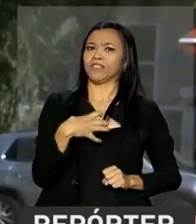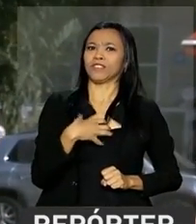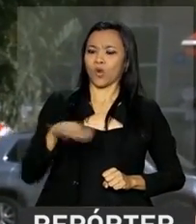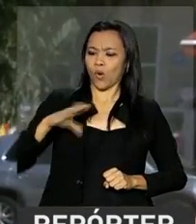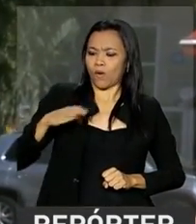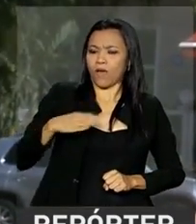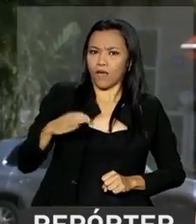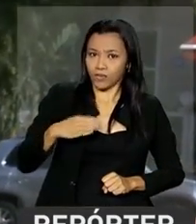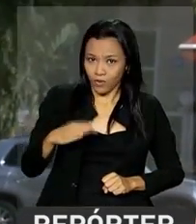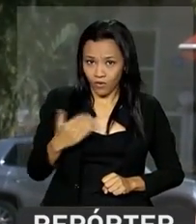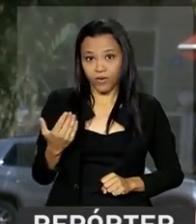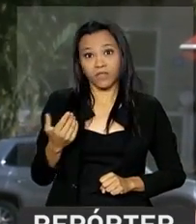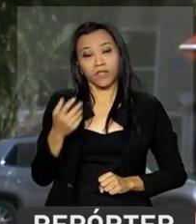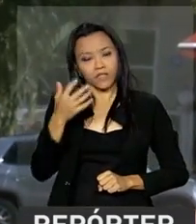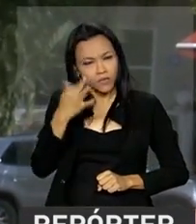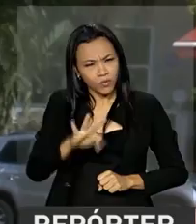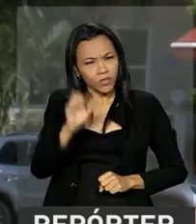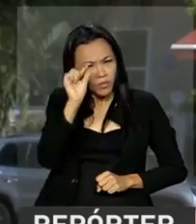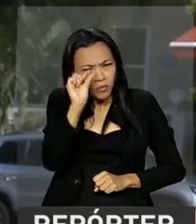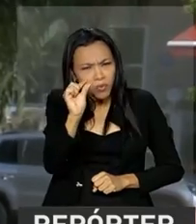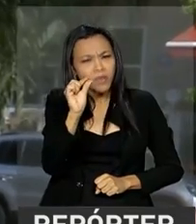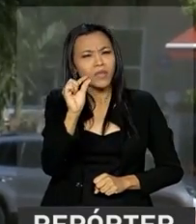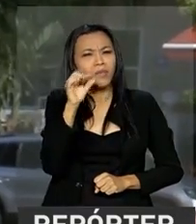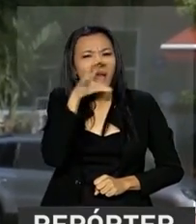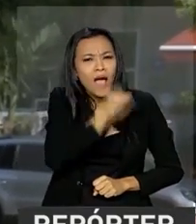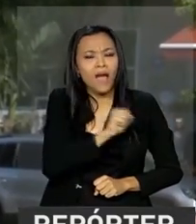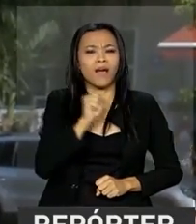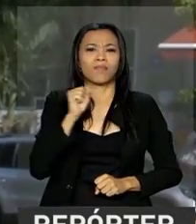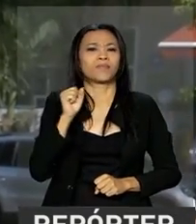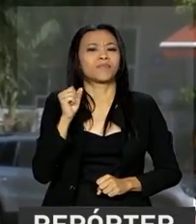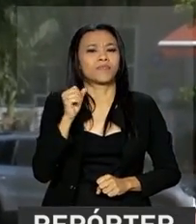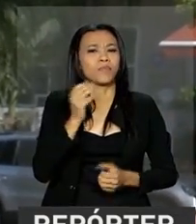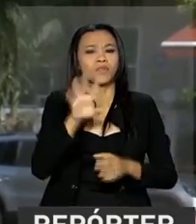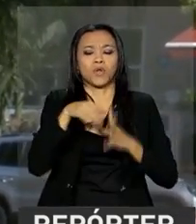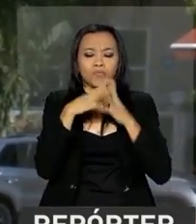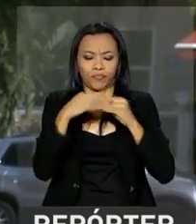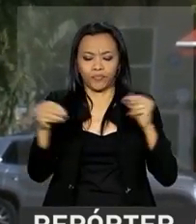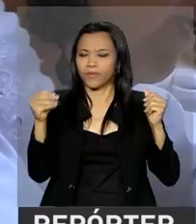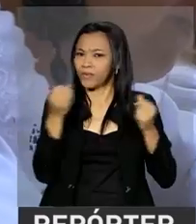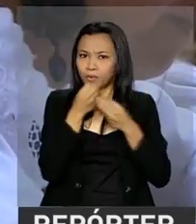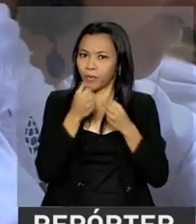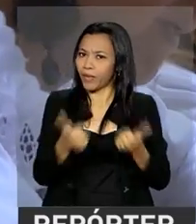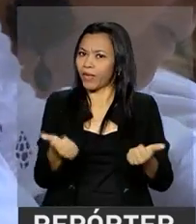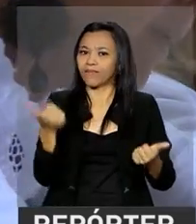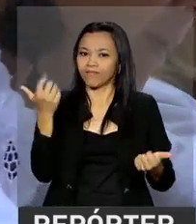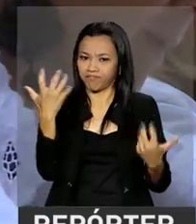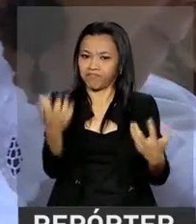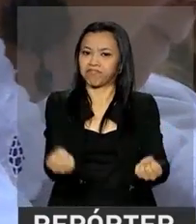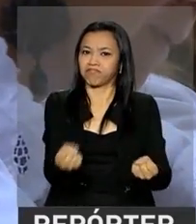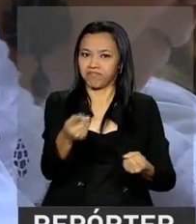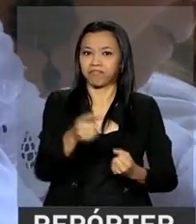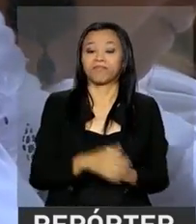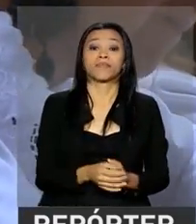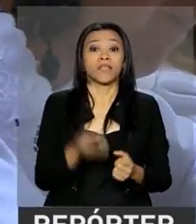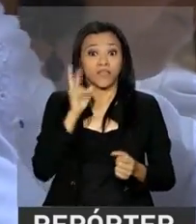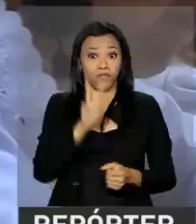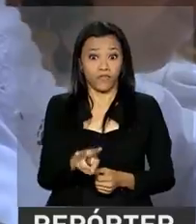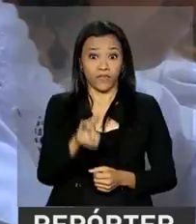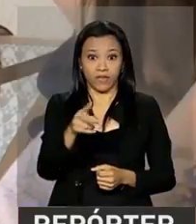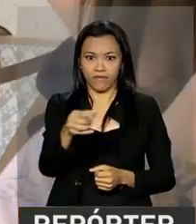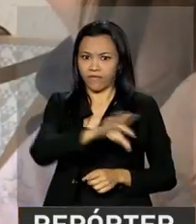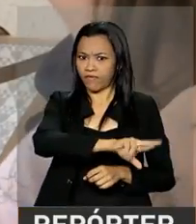corajosa expliquei que doí um pouquinho mas que ia doer rápido ia passar e foi tudo bem e depois de ver tanta criança